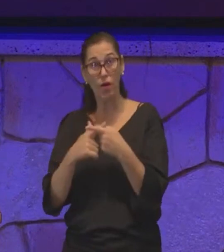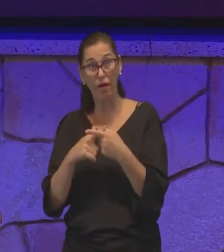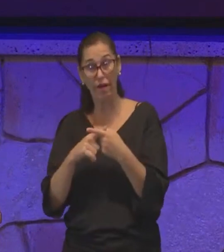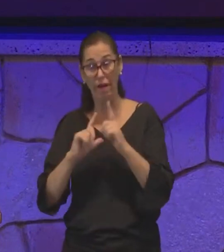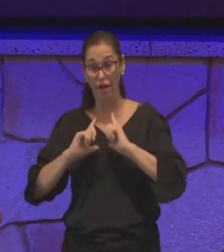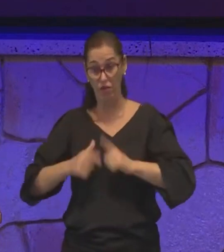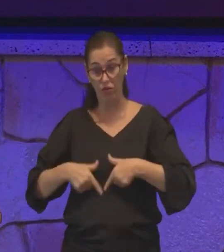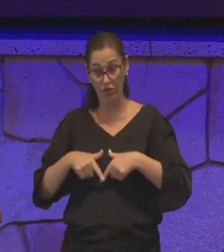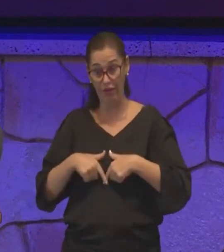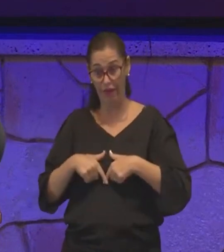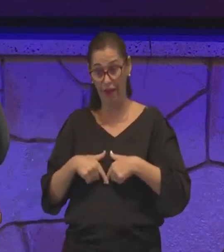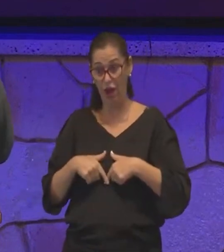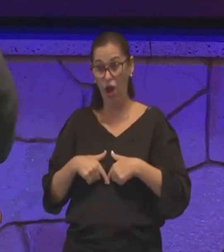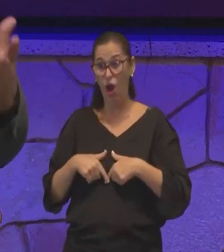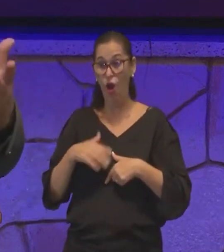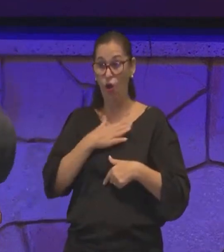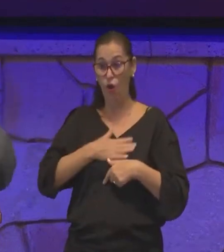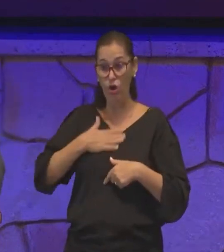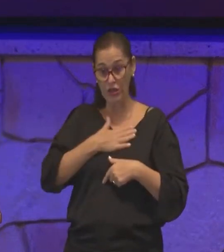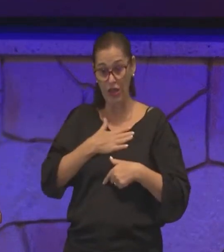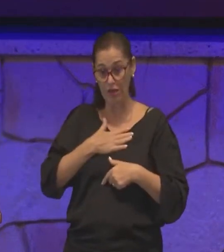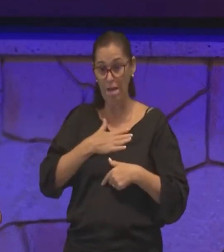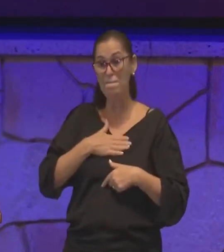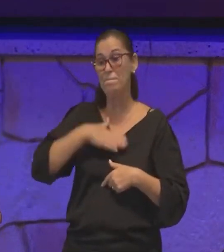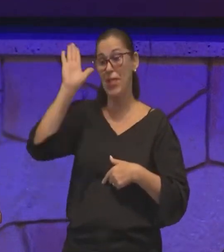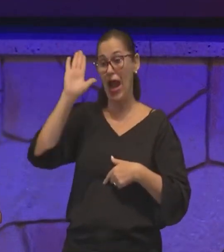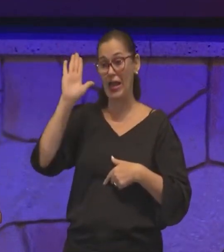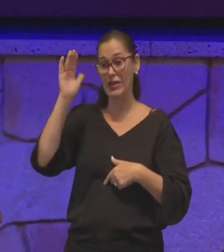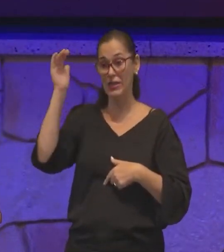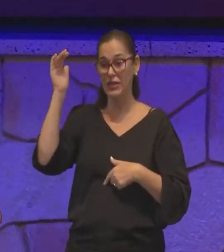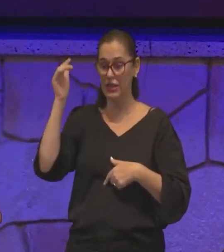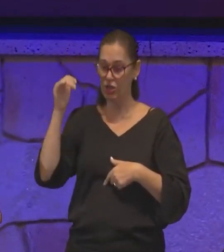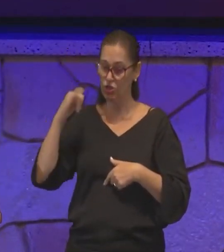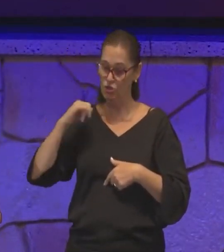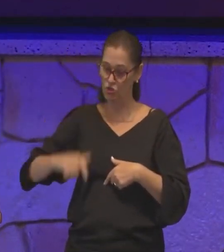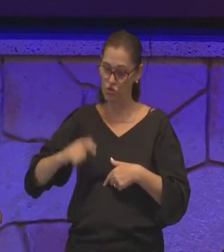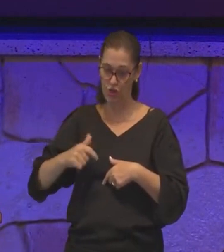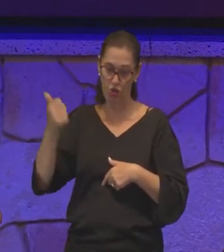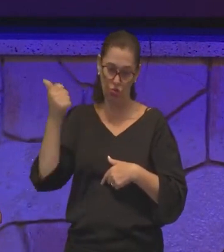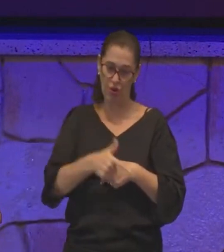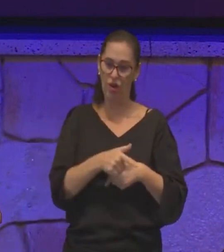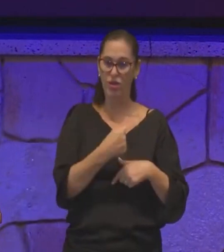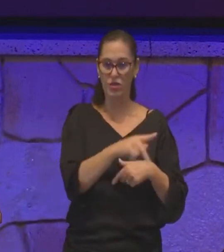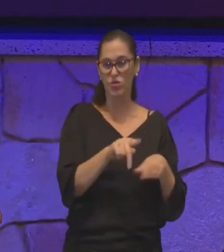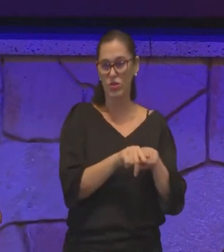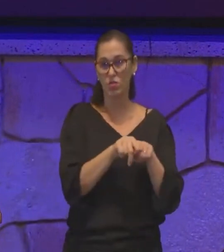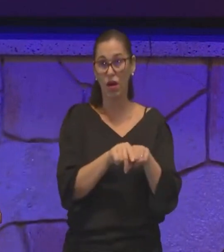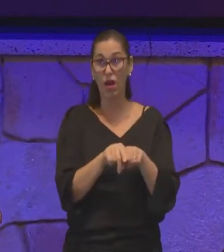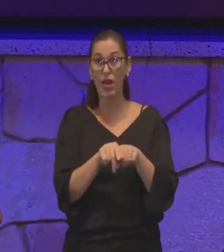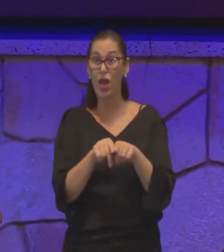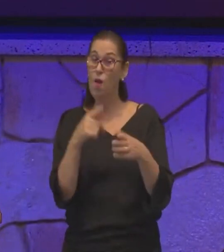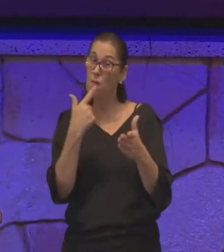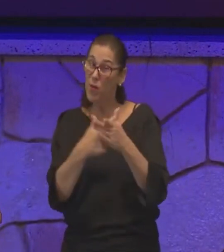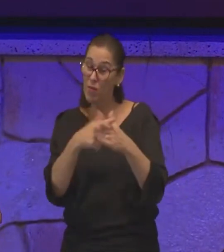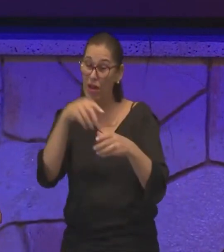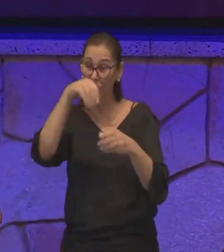para com José, isso criava ciúmes por parte dos seus irmãos, e o problema familiar de Jacó não